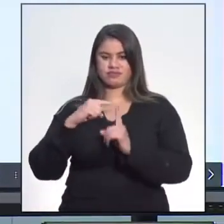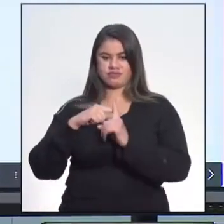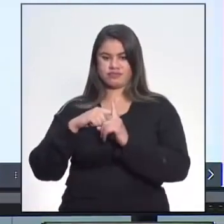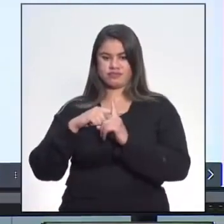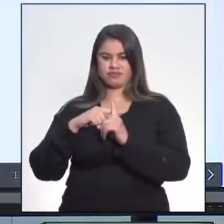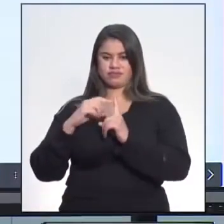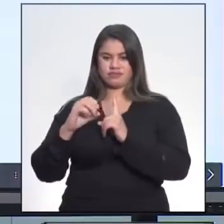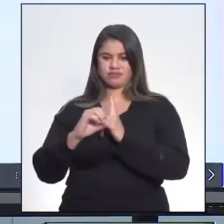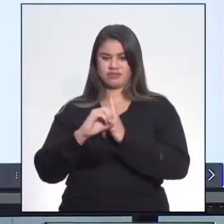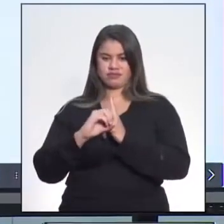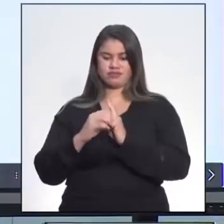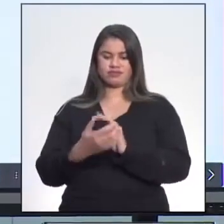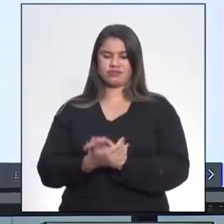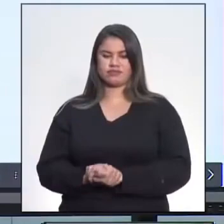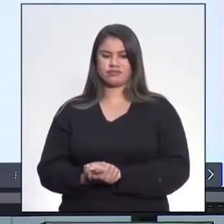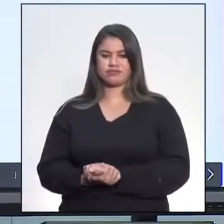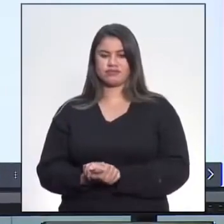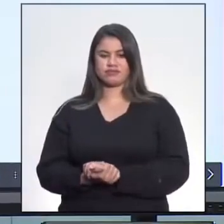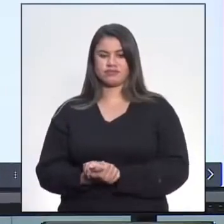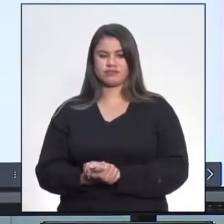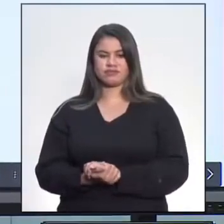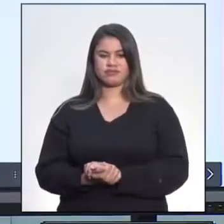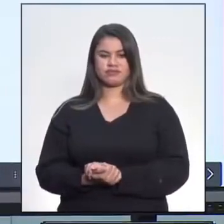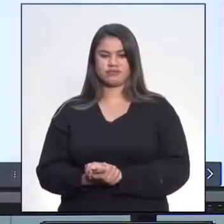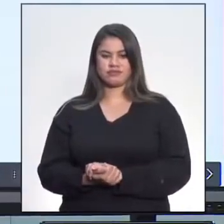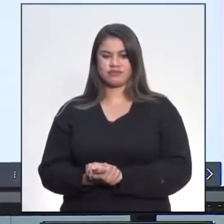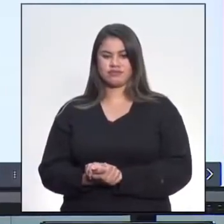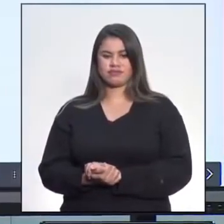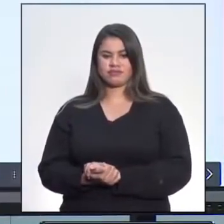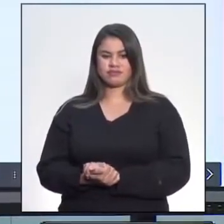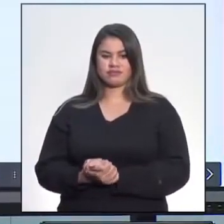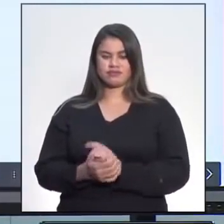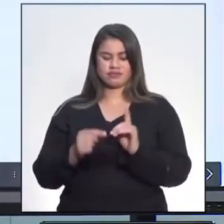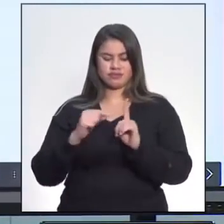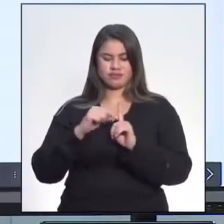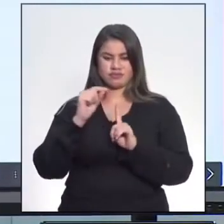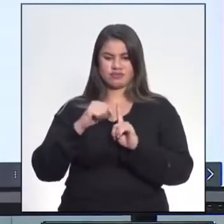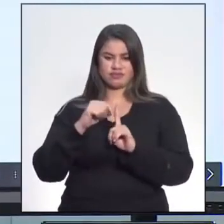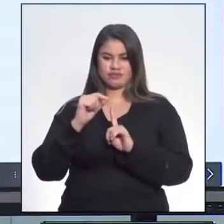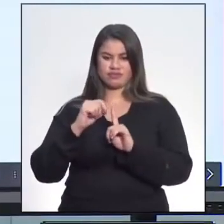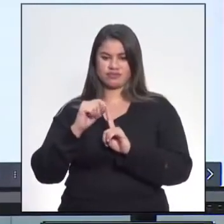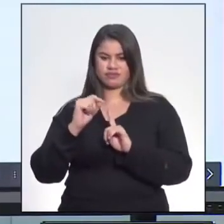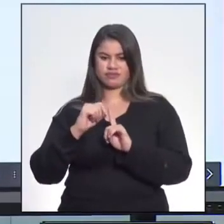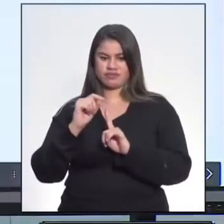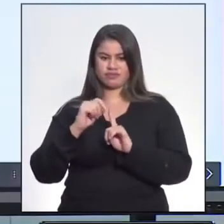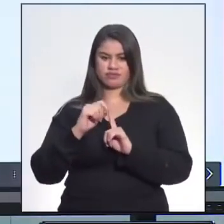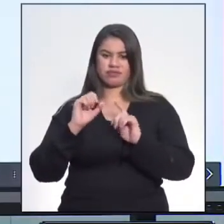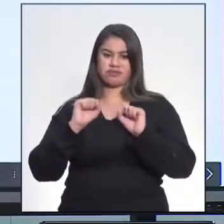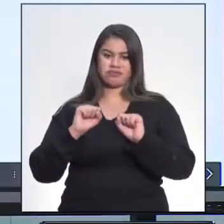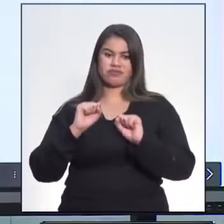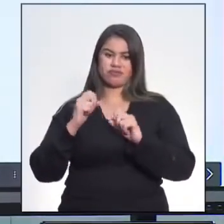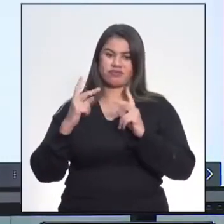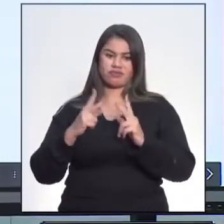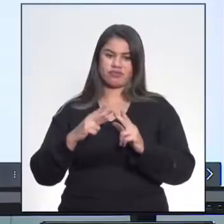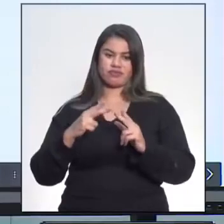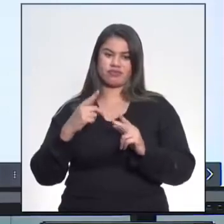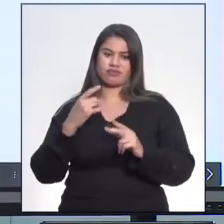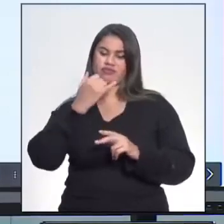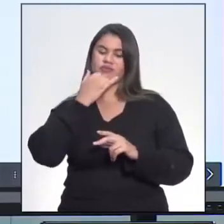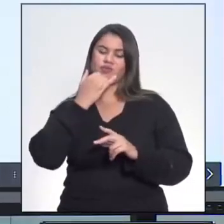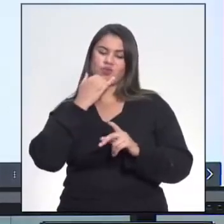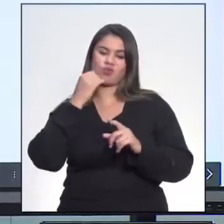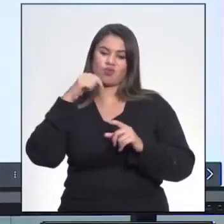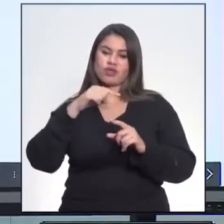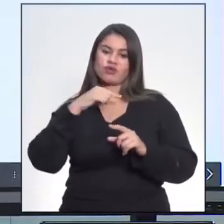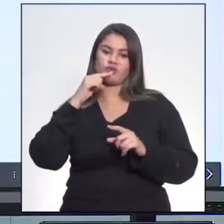chama de origem. Aí eu tenho que escolher uma unidade para fazer a marcação. Tenta fazer com a mesma medida. Pode ser que o meu também eu não consiga, porque eu estou fazendo nessa lousa, é estranho.